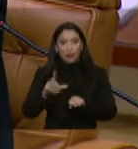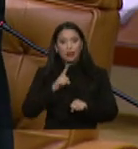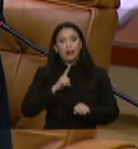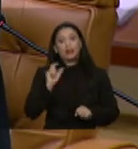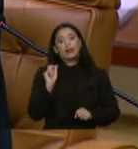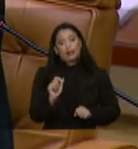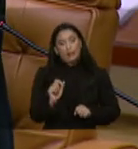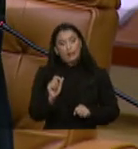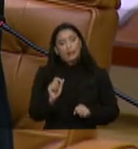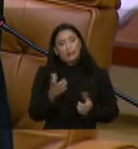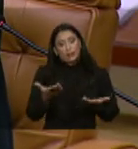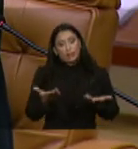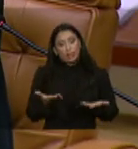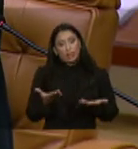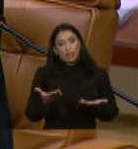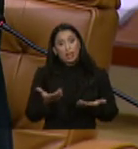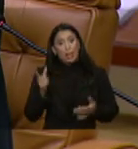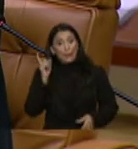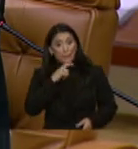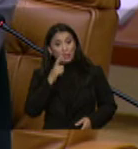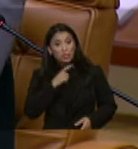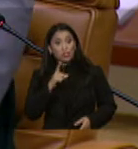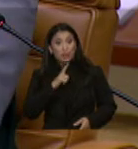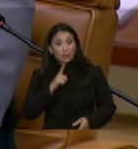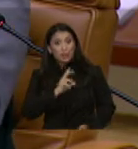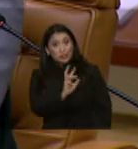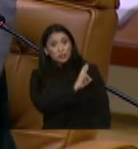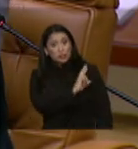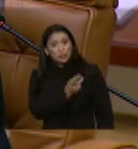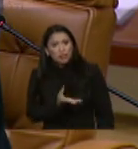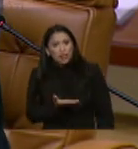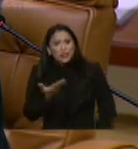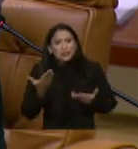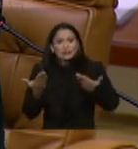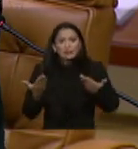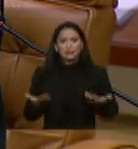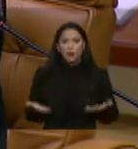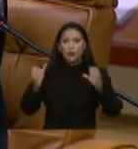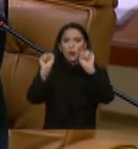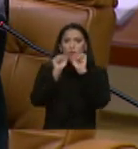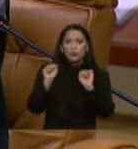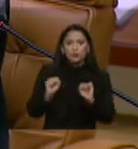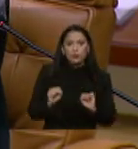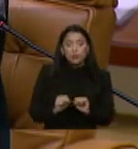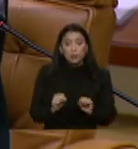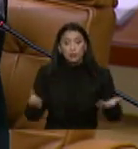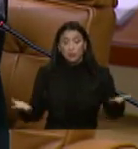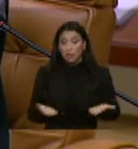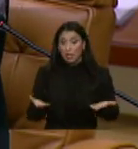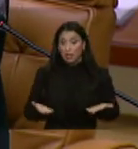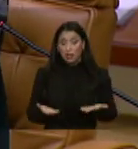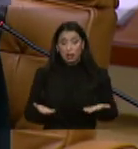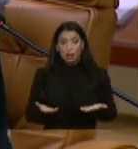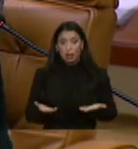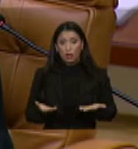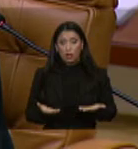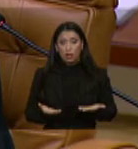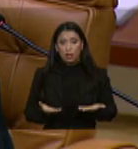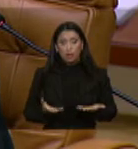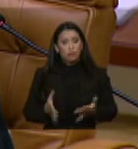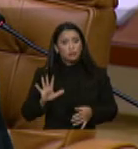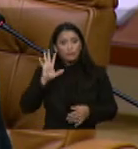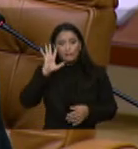calúnia é responsabilizar então o sistema até agora não fecha é